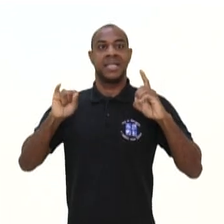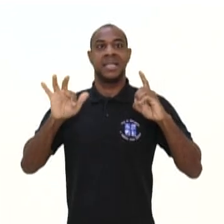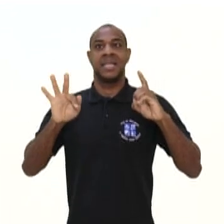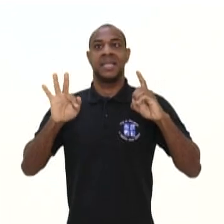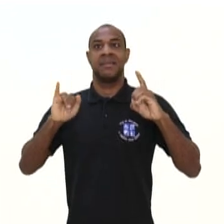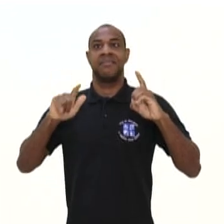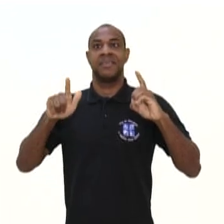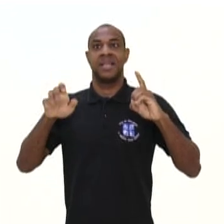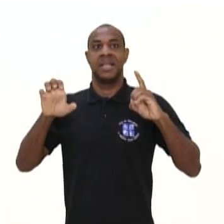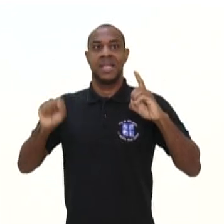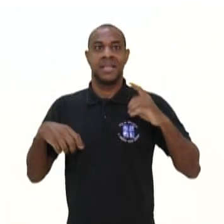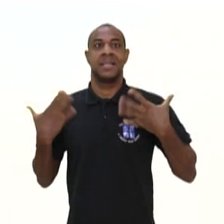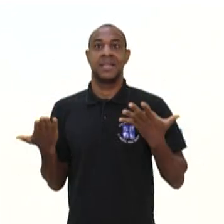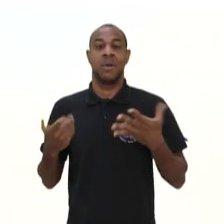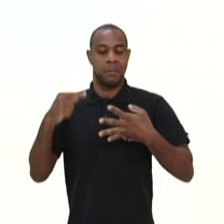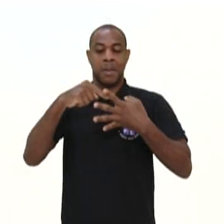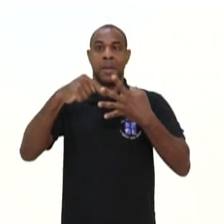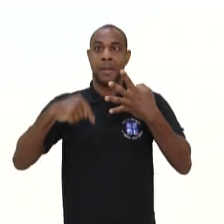Tempinho para vocês.